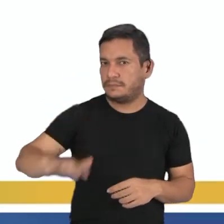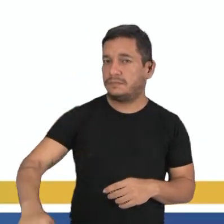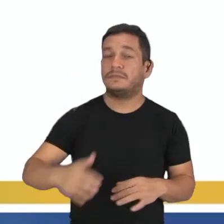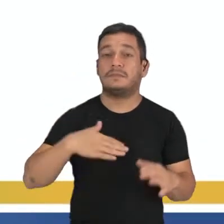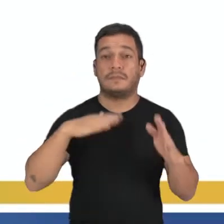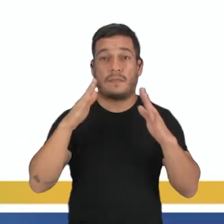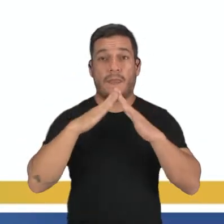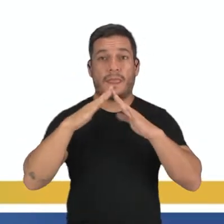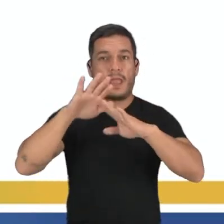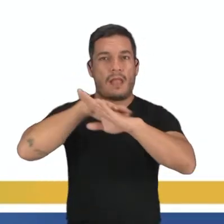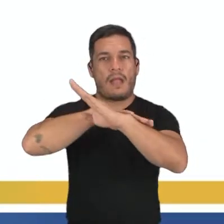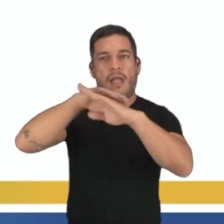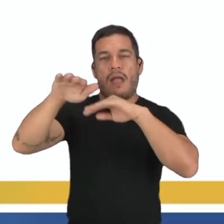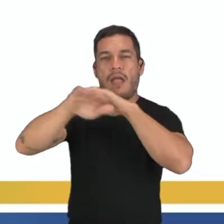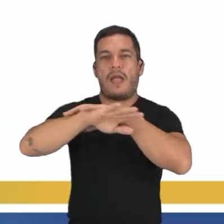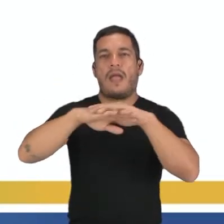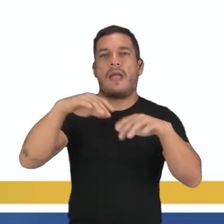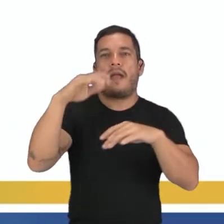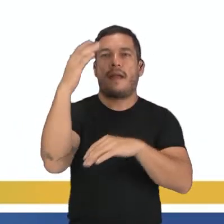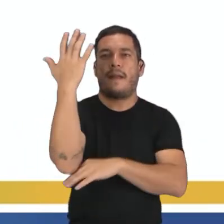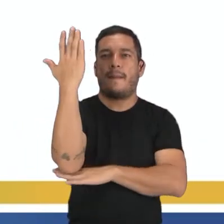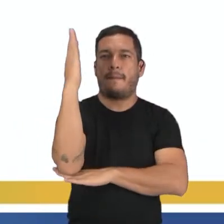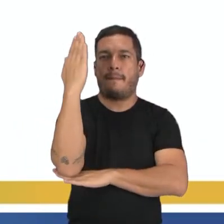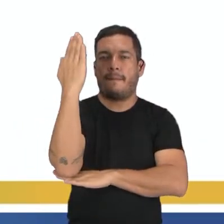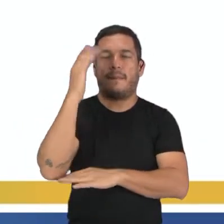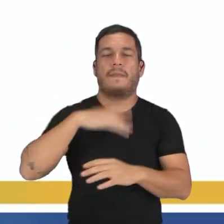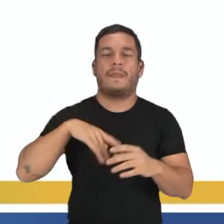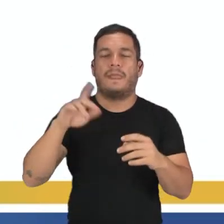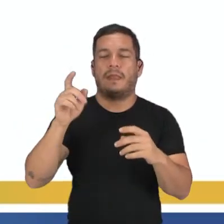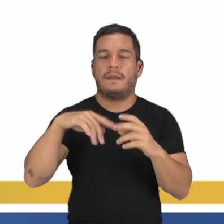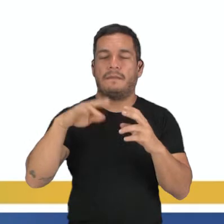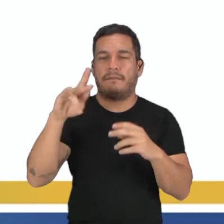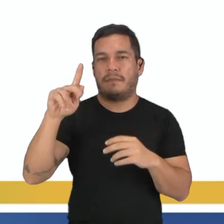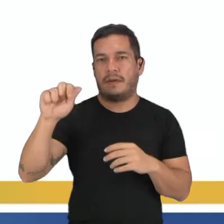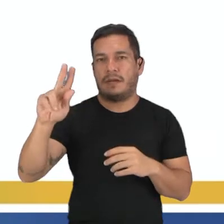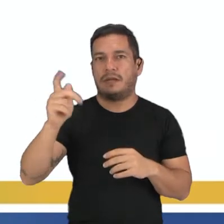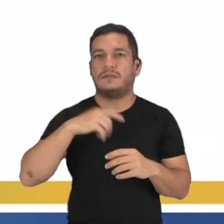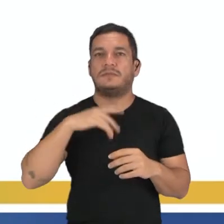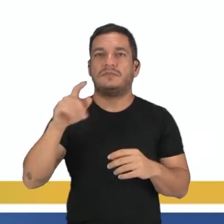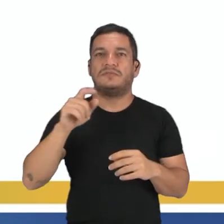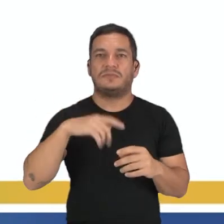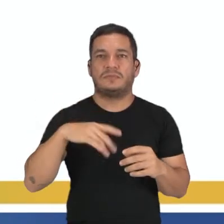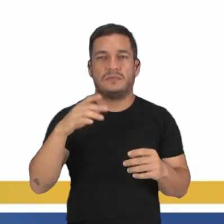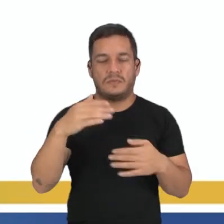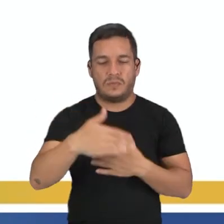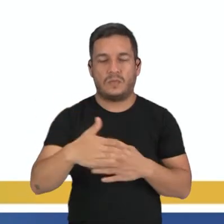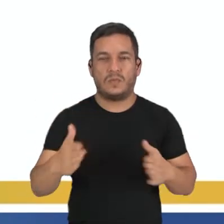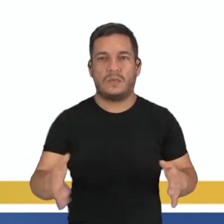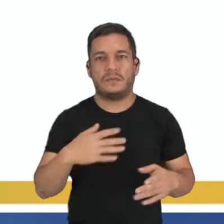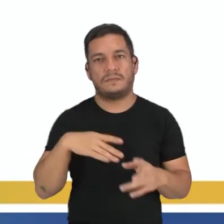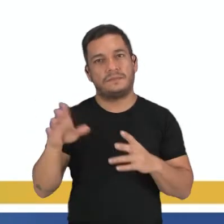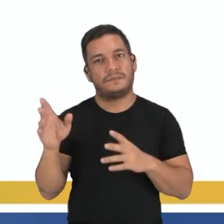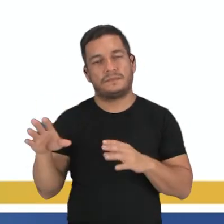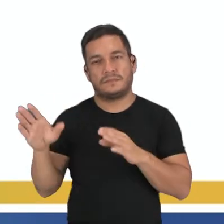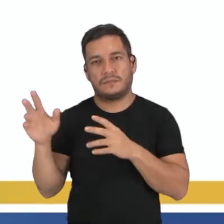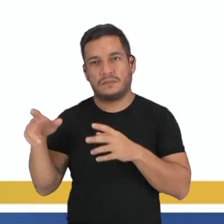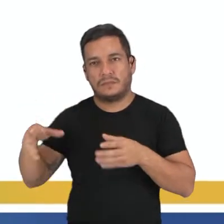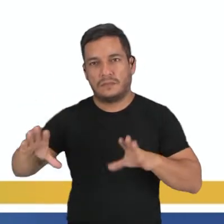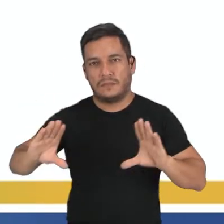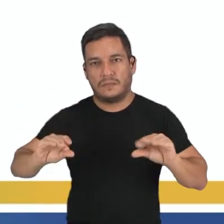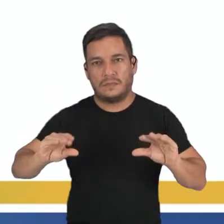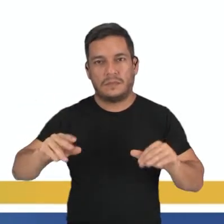a casa coberta de palha o Jirau pendurado em suas paredes de paz chuva o nosso quarto com colchão de palha